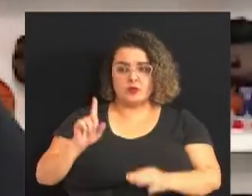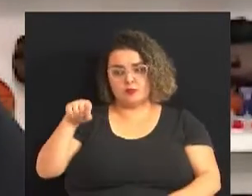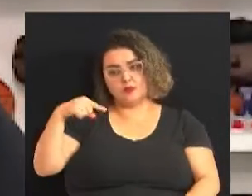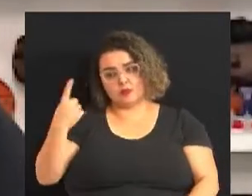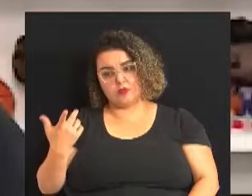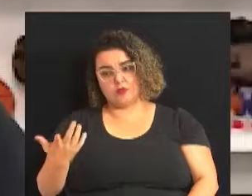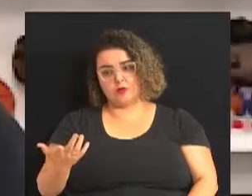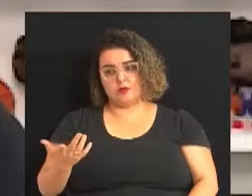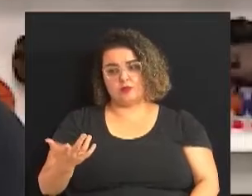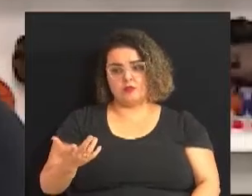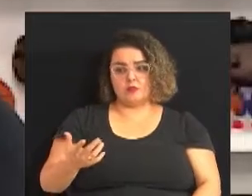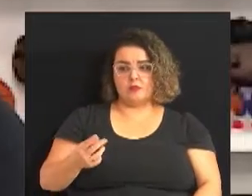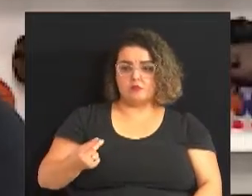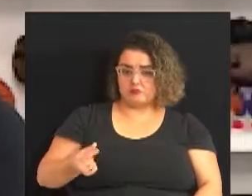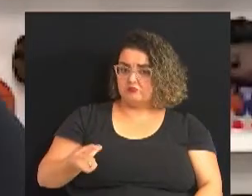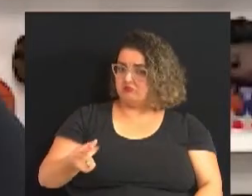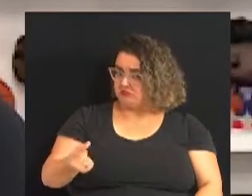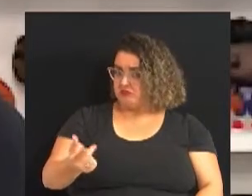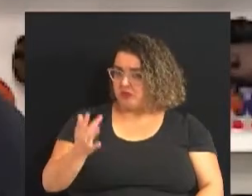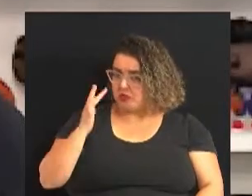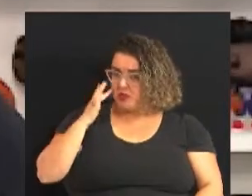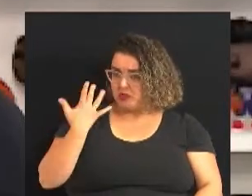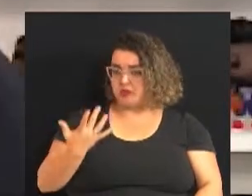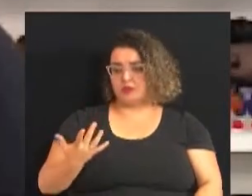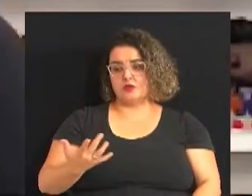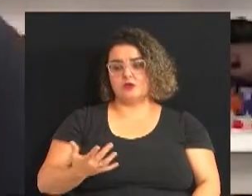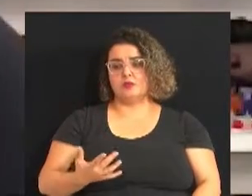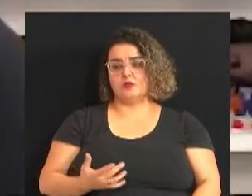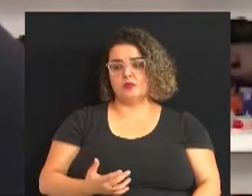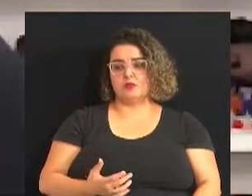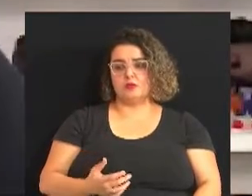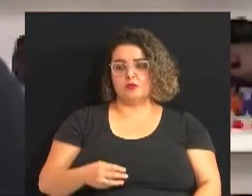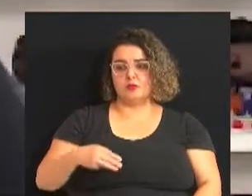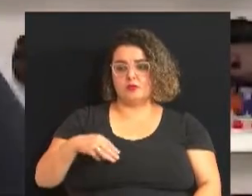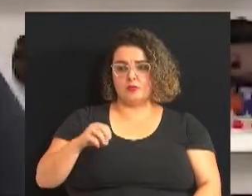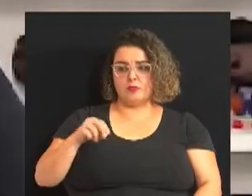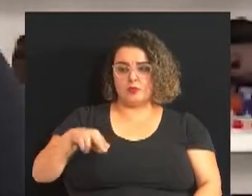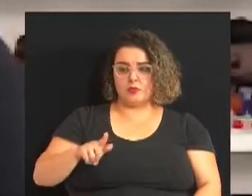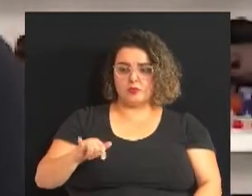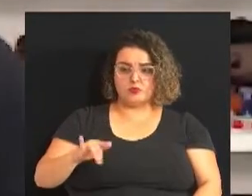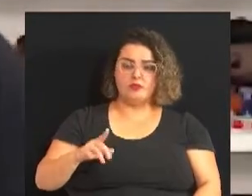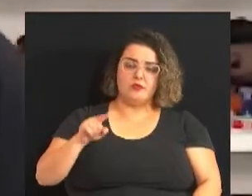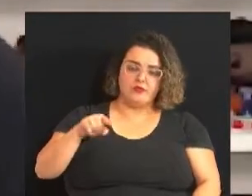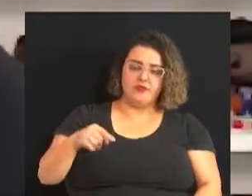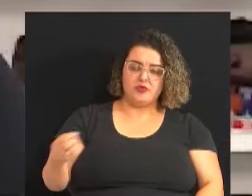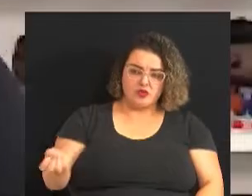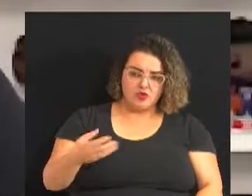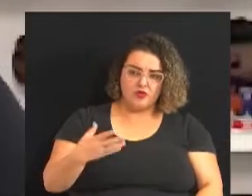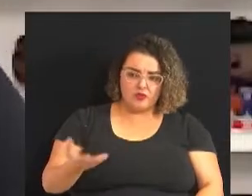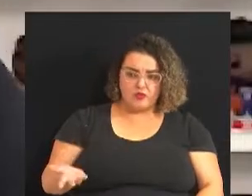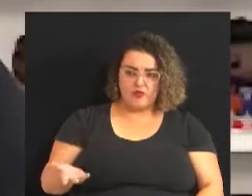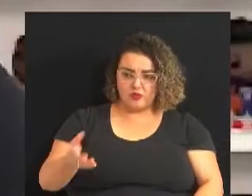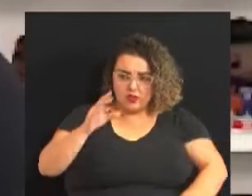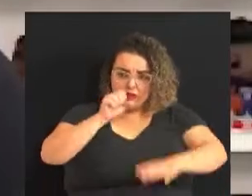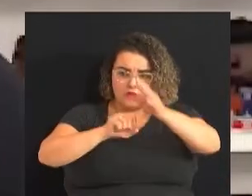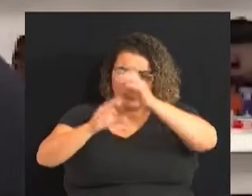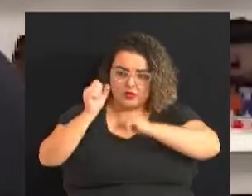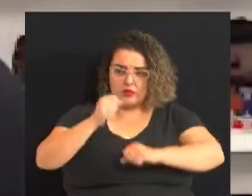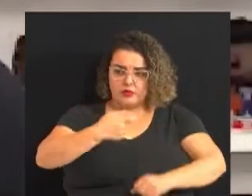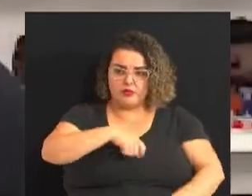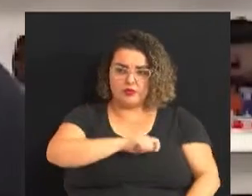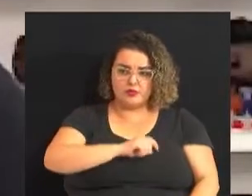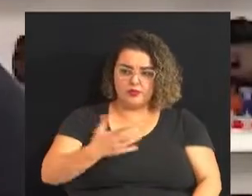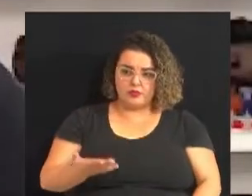ficou bastante tempo. A presença do Moncho foi uma coisa nova, foi um aprendizado novo, um espanhol, porque